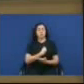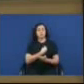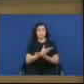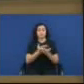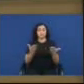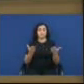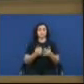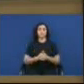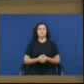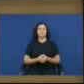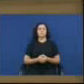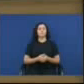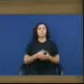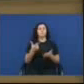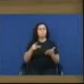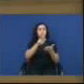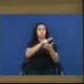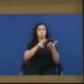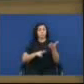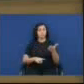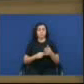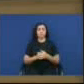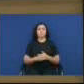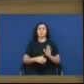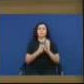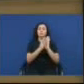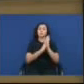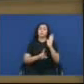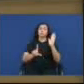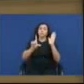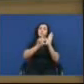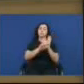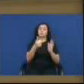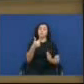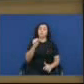Agora o secretário para a leitura da matéria. Projeto de lei número